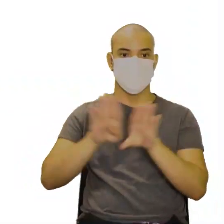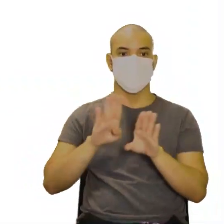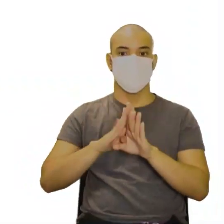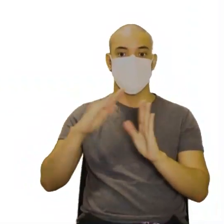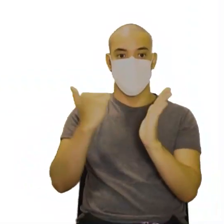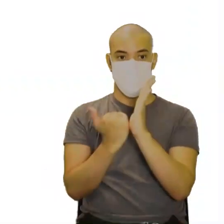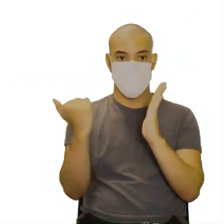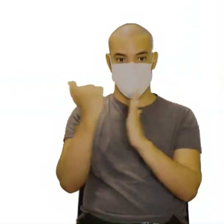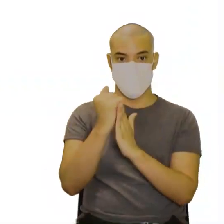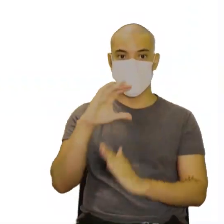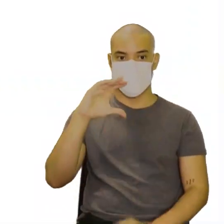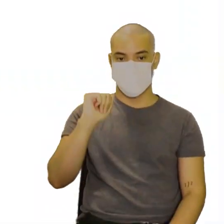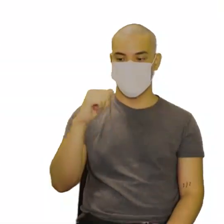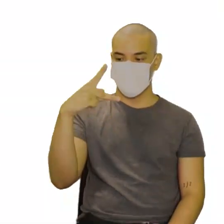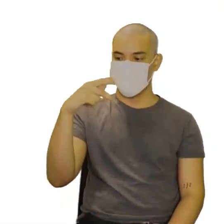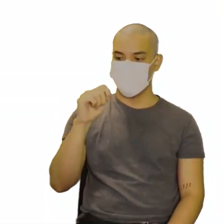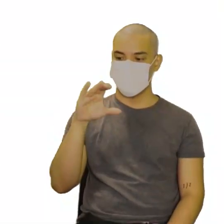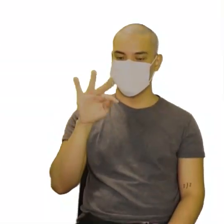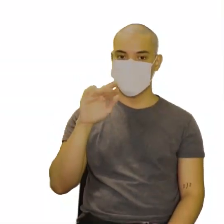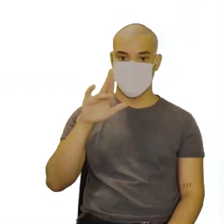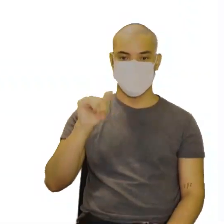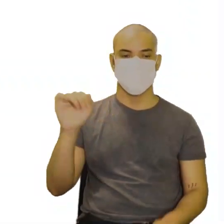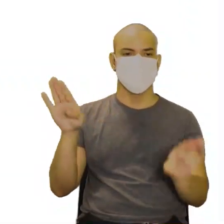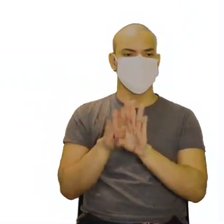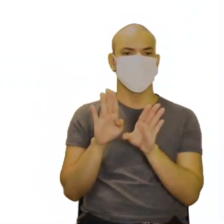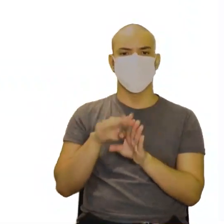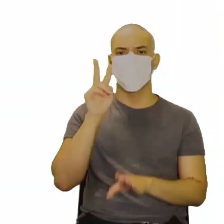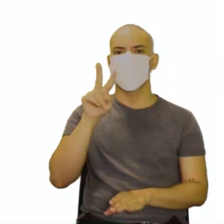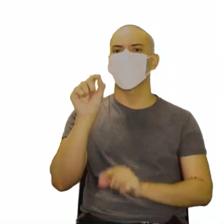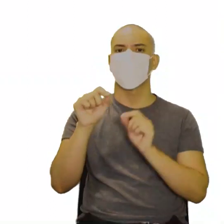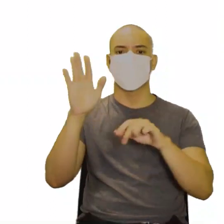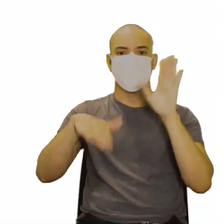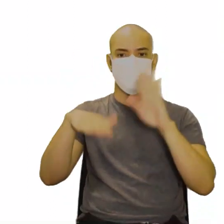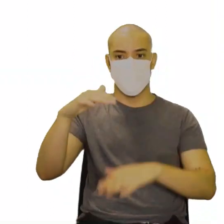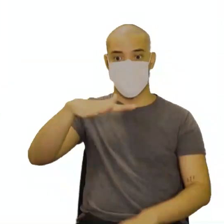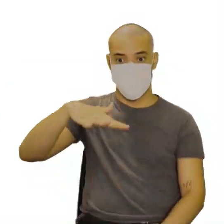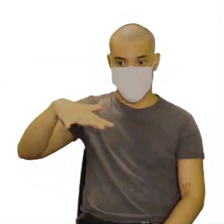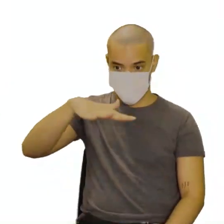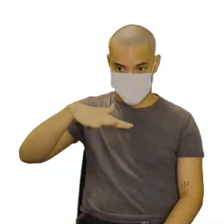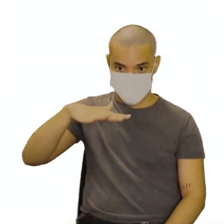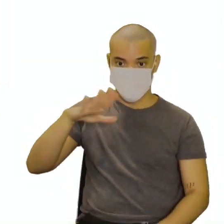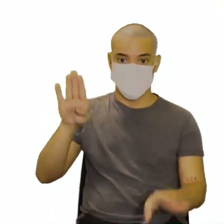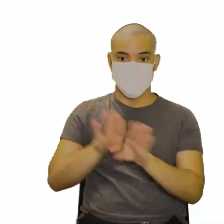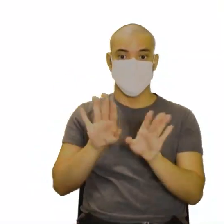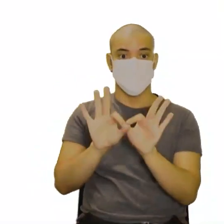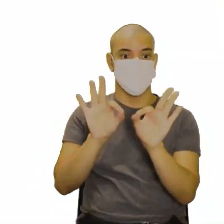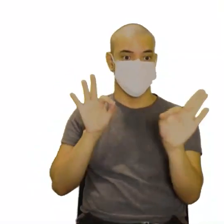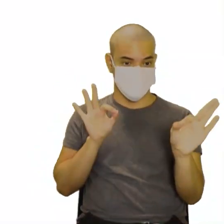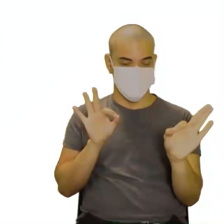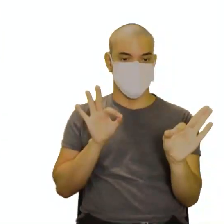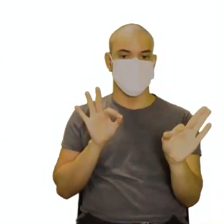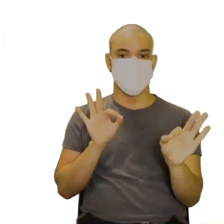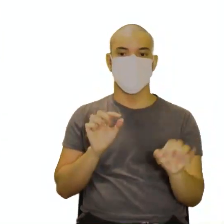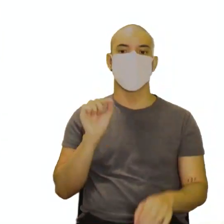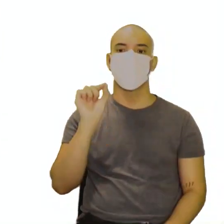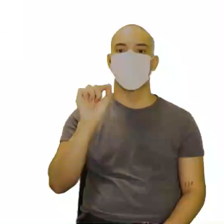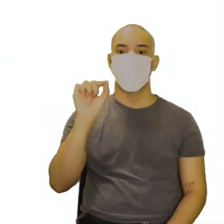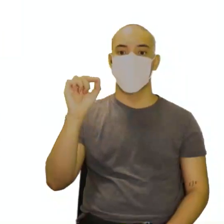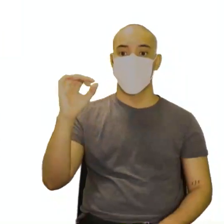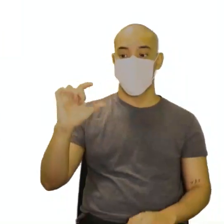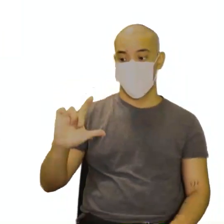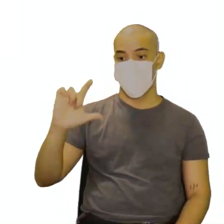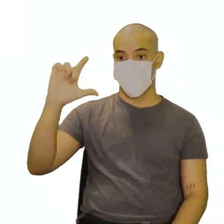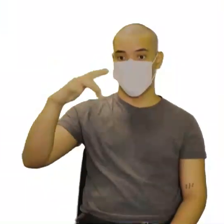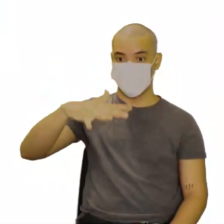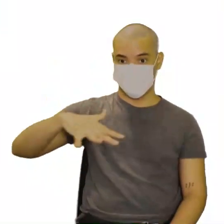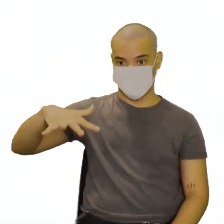a capacitância. Nós vimos também que depende da área e da distância, ou seja, quanto maior